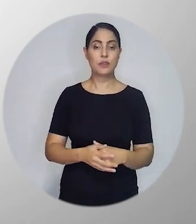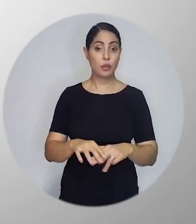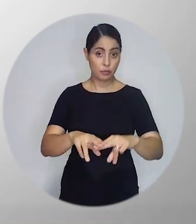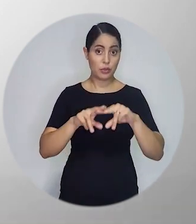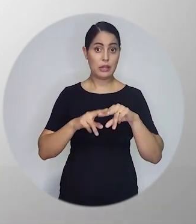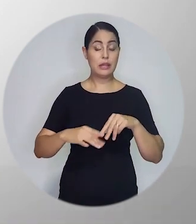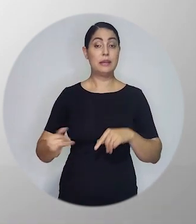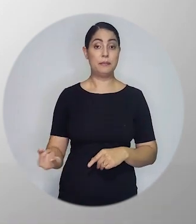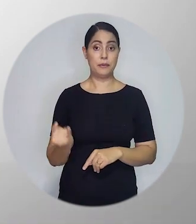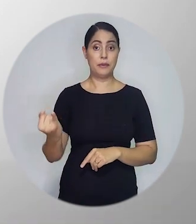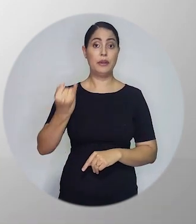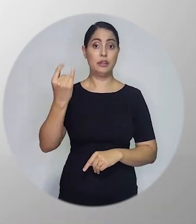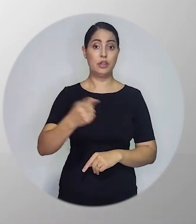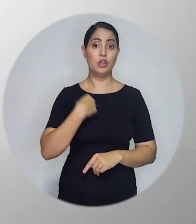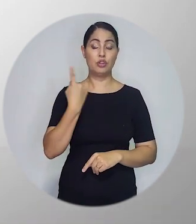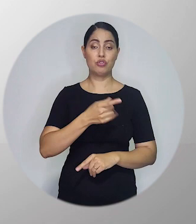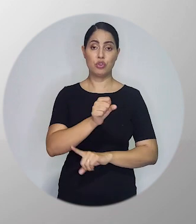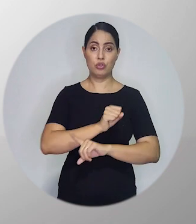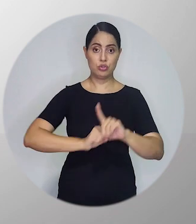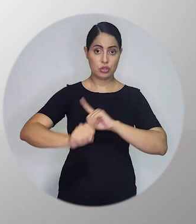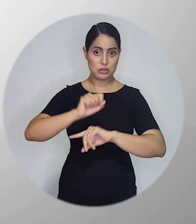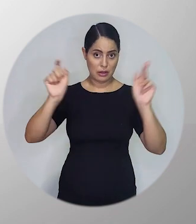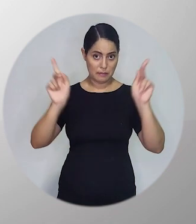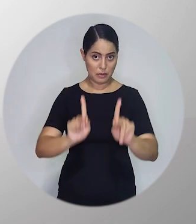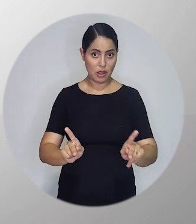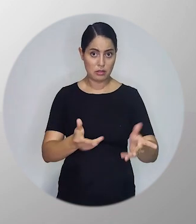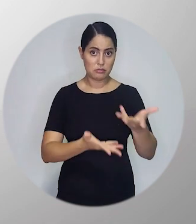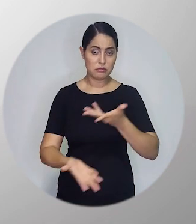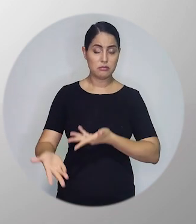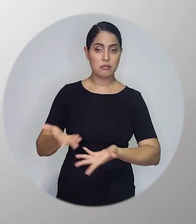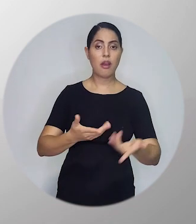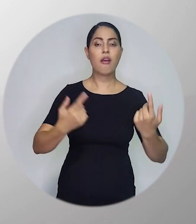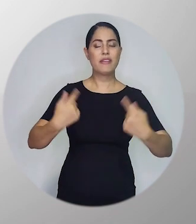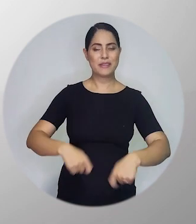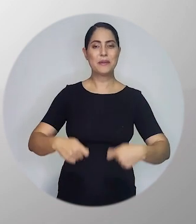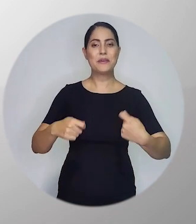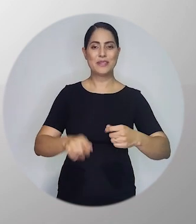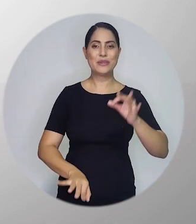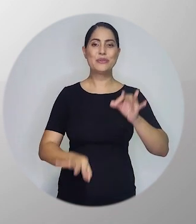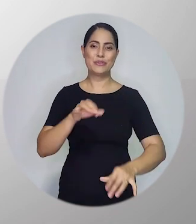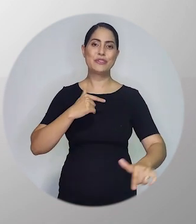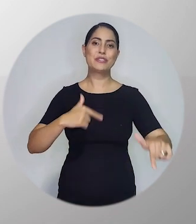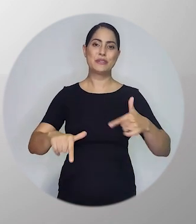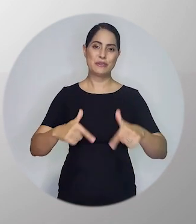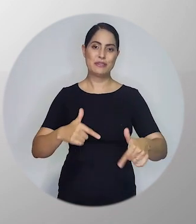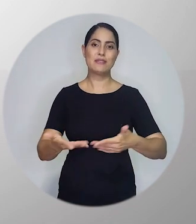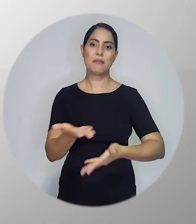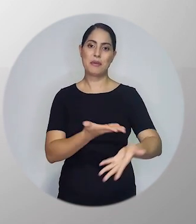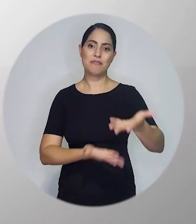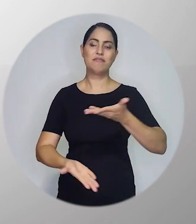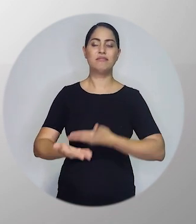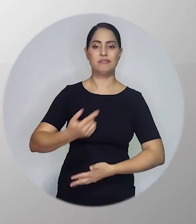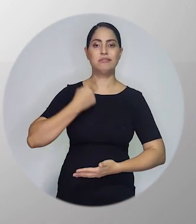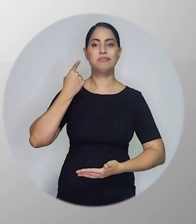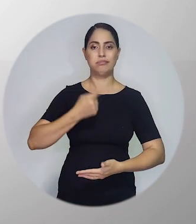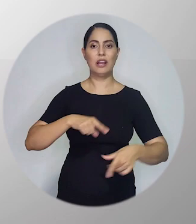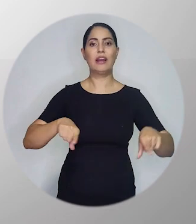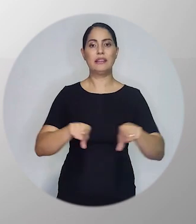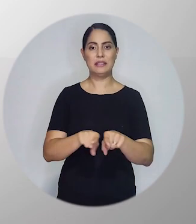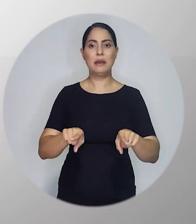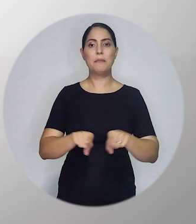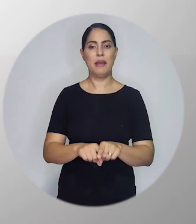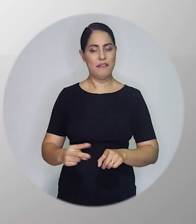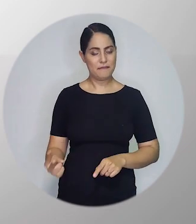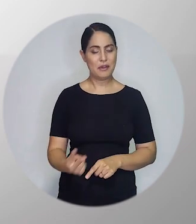Não é demais dizer, portanto, que se desejamos a pacificação social, esta passa necessariamente também pela justiça e